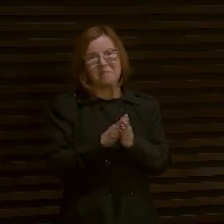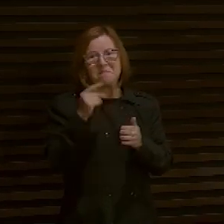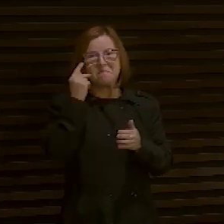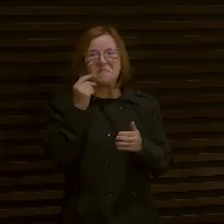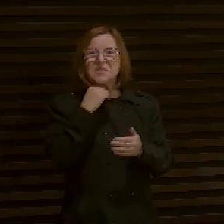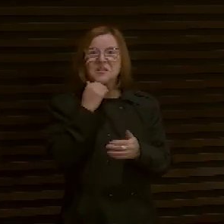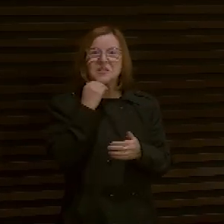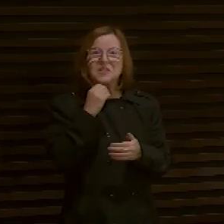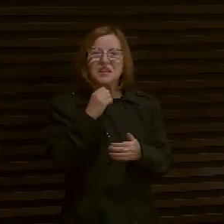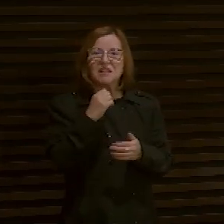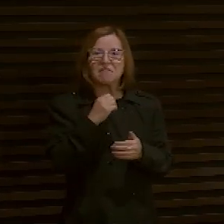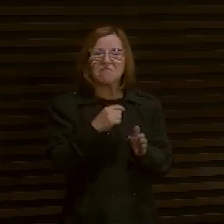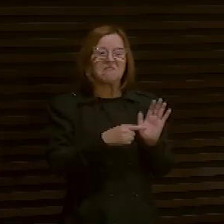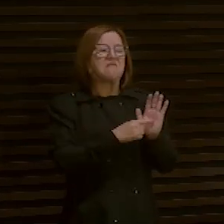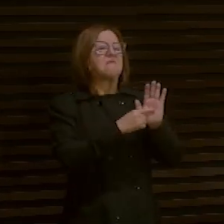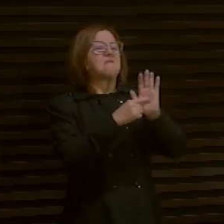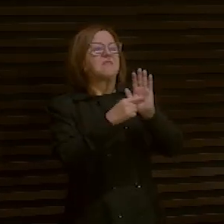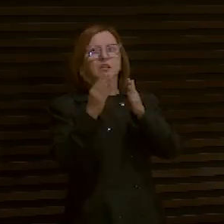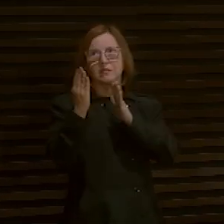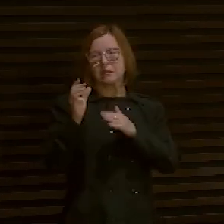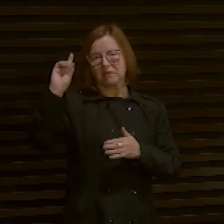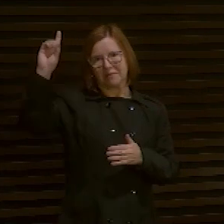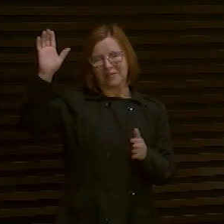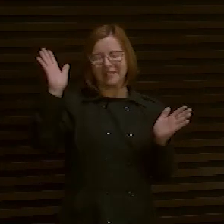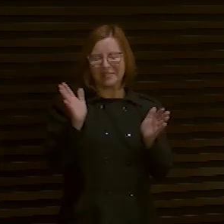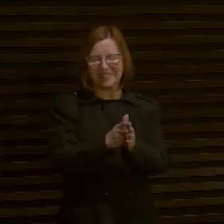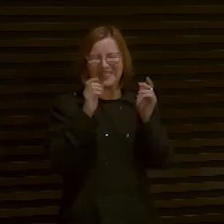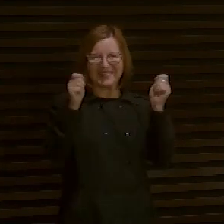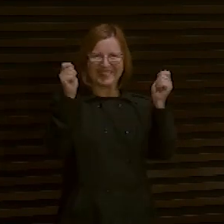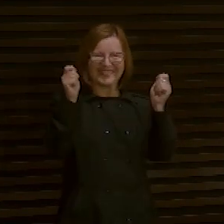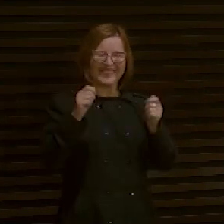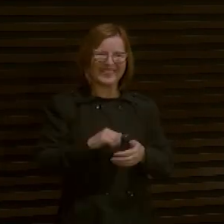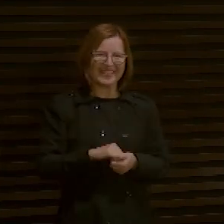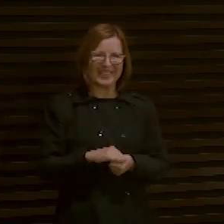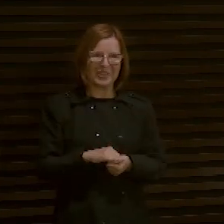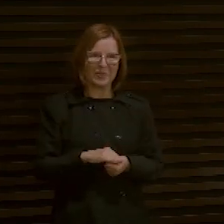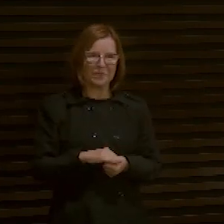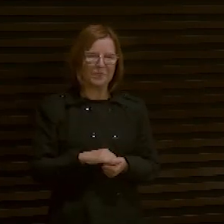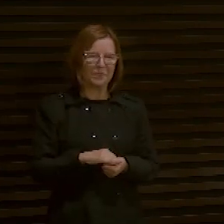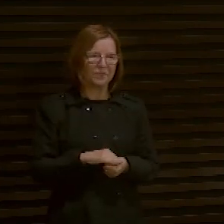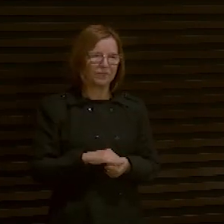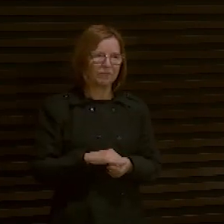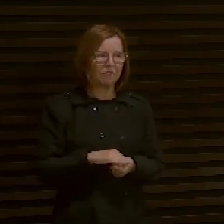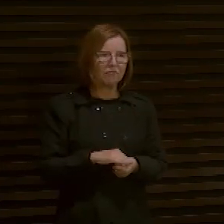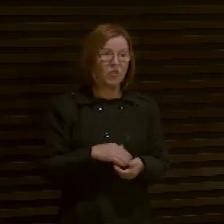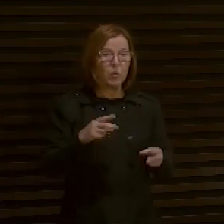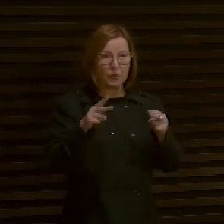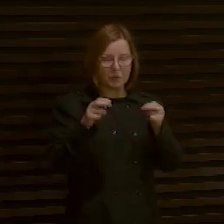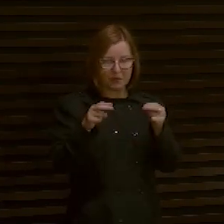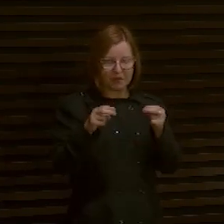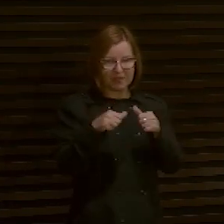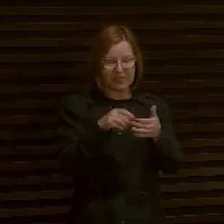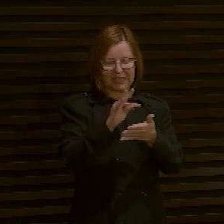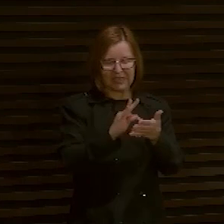Aleluia, meus irmãos. Outra observação que nós vemos nessa narrativa,